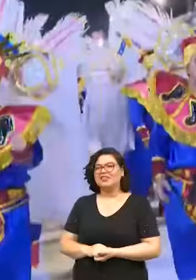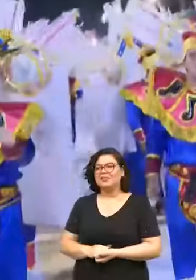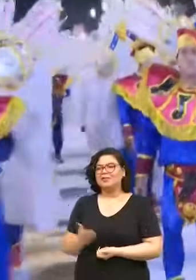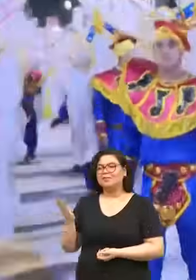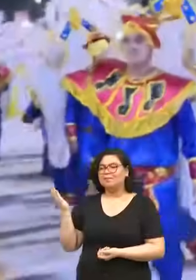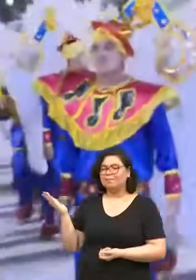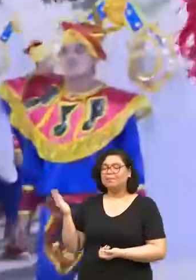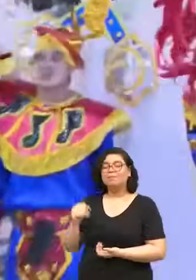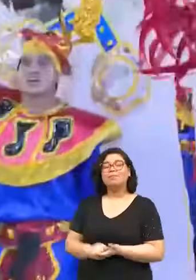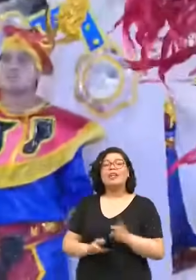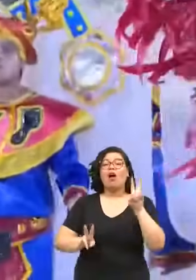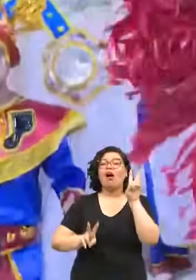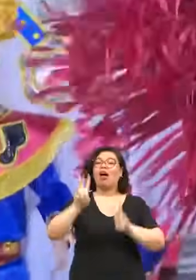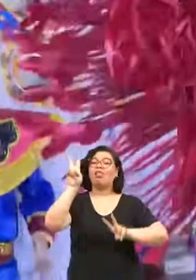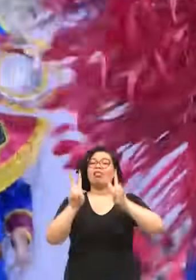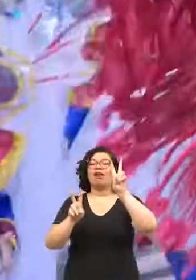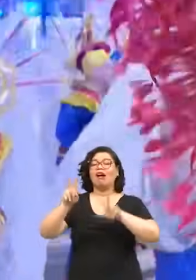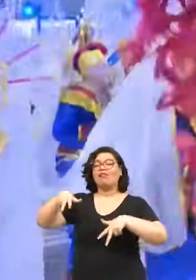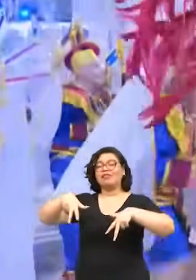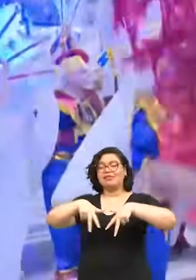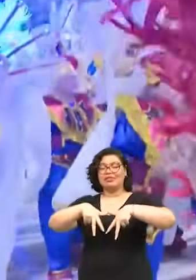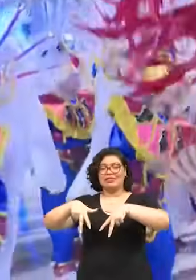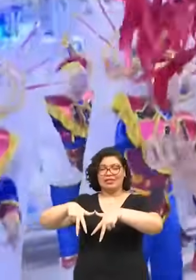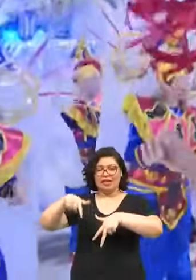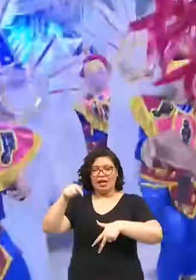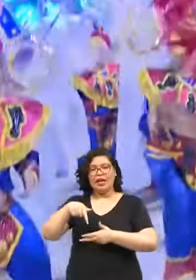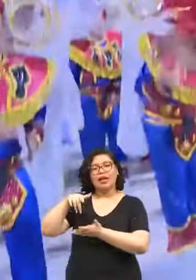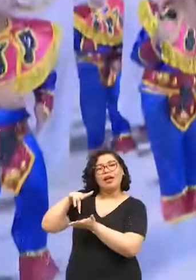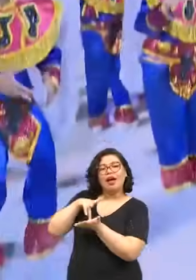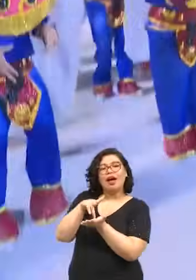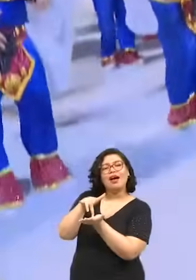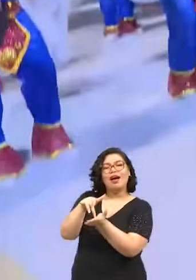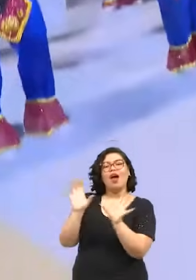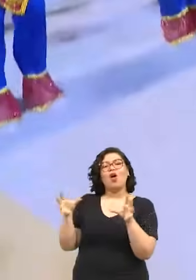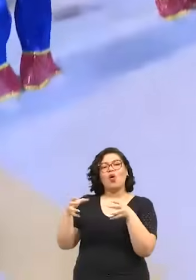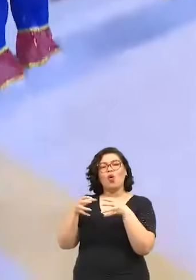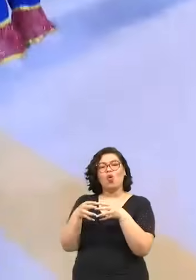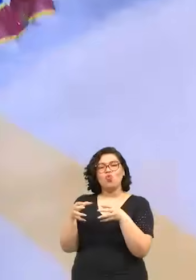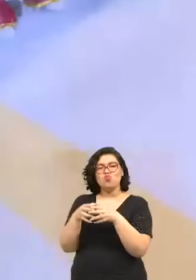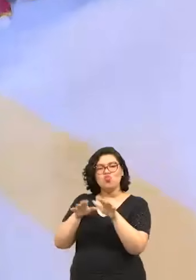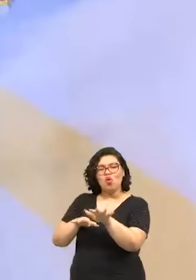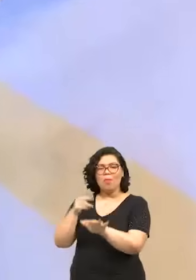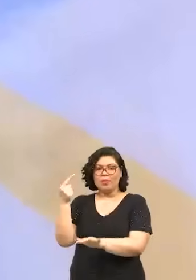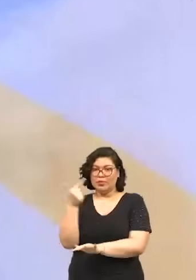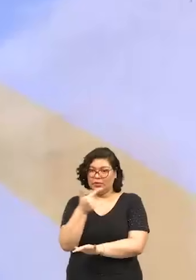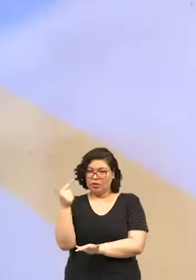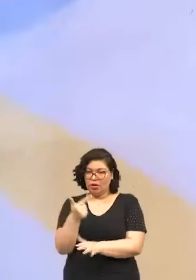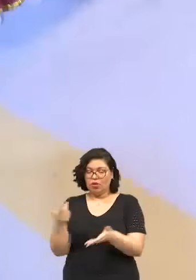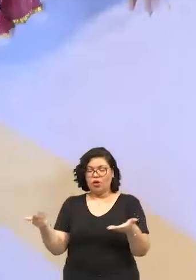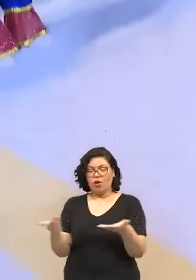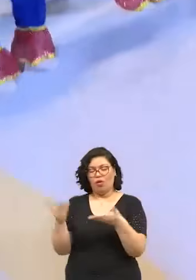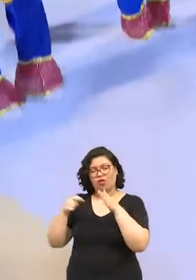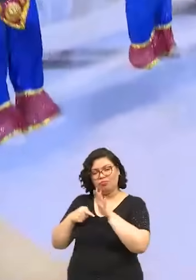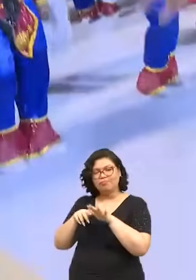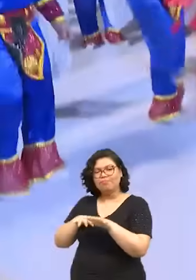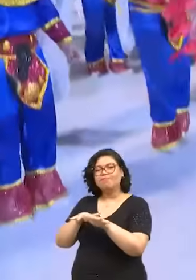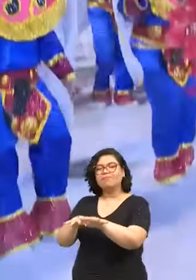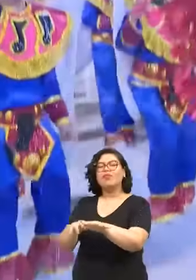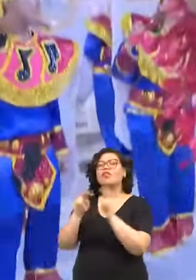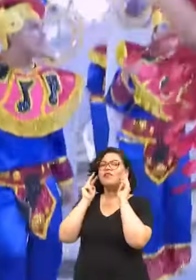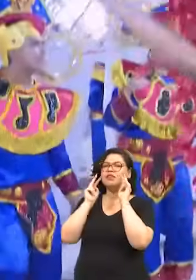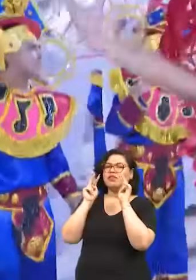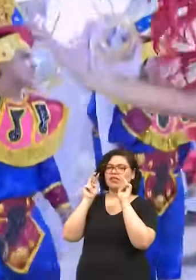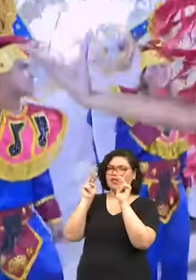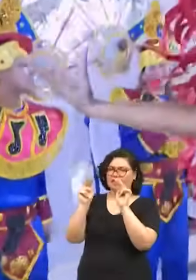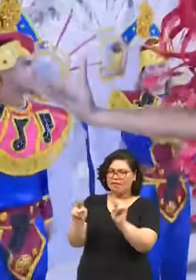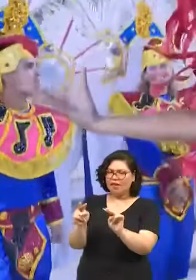Esse é o Carnaval na TV A Crítica, Andanças de Ciganos, a segunda escola a passar pela avenida na noite de hoje. Você segue acompanhando aqui com a